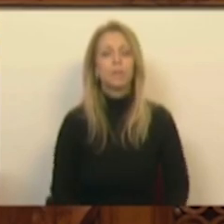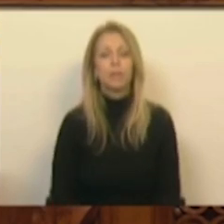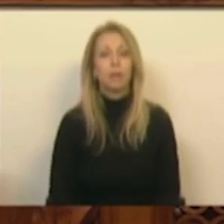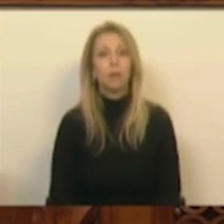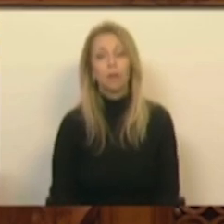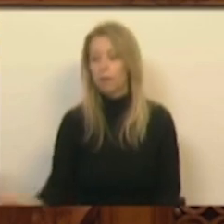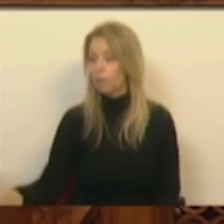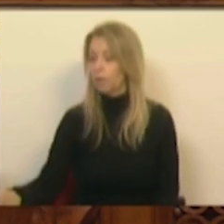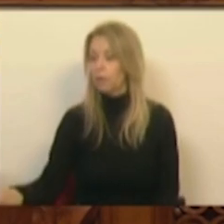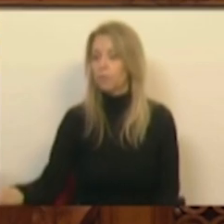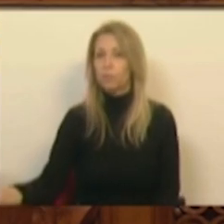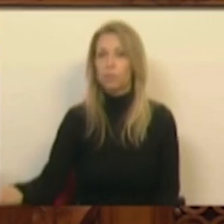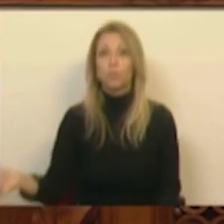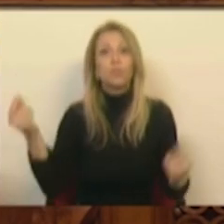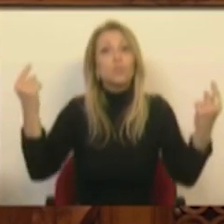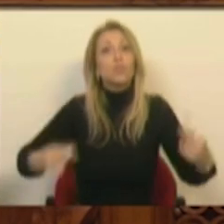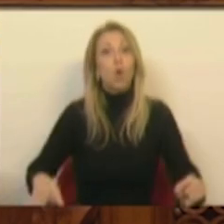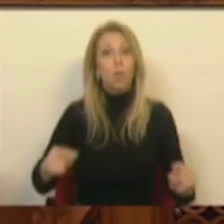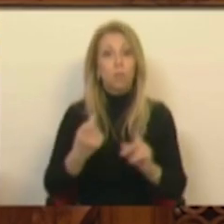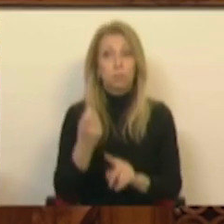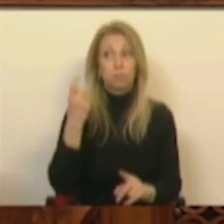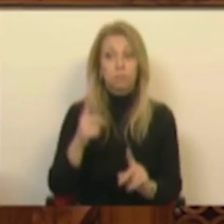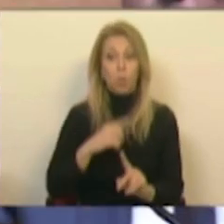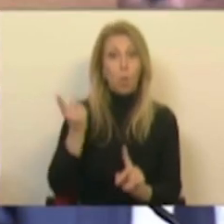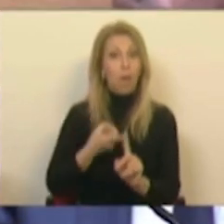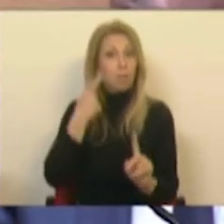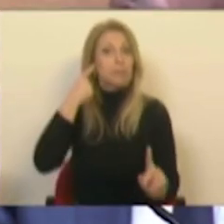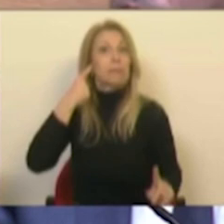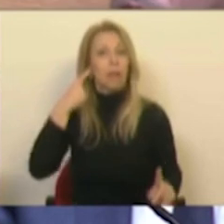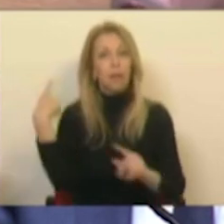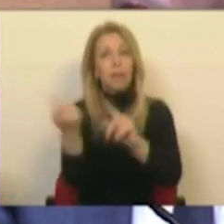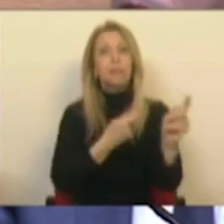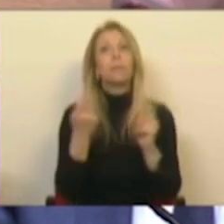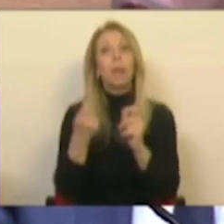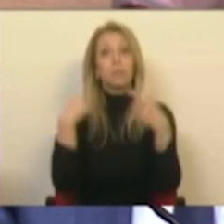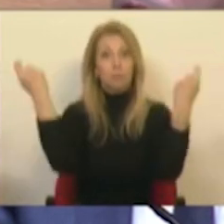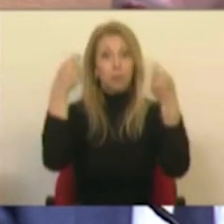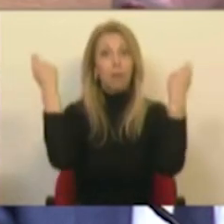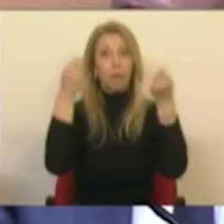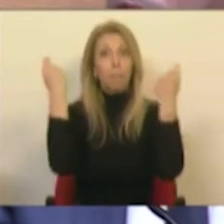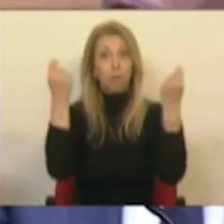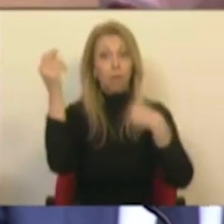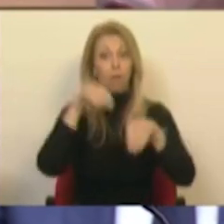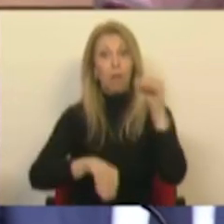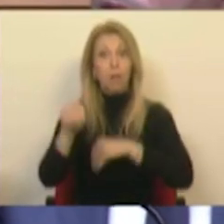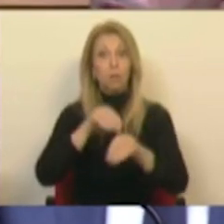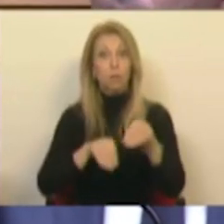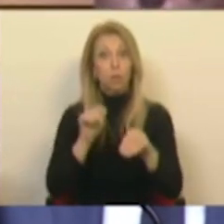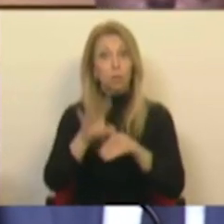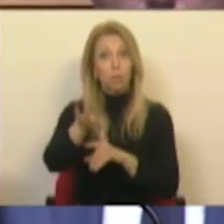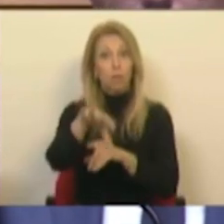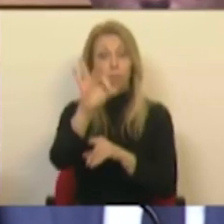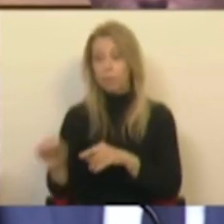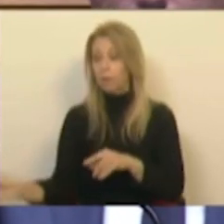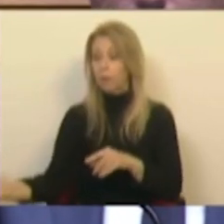foi apenas há um ano que estivemos em debate na campanha para as eleições que elegeram este Parlamento. E na altura o Primeiro-Ministro